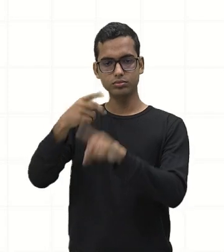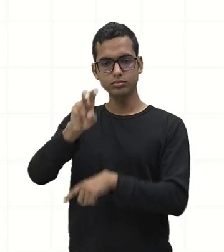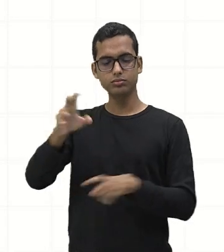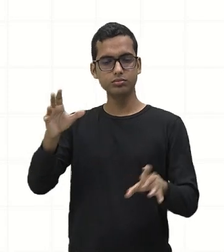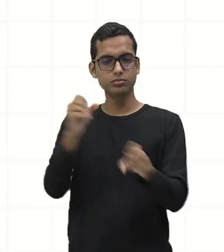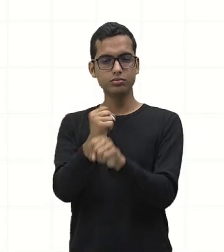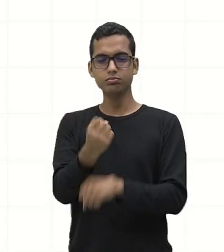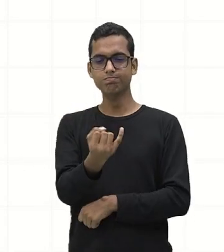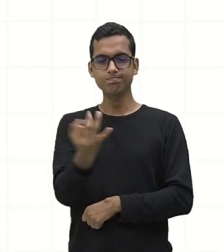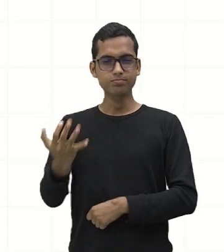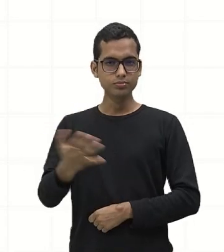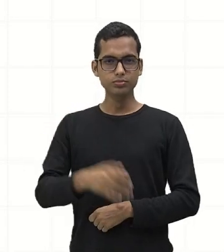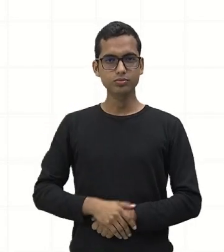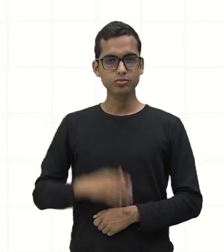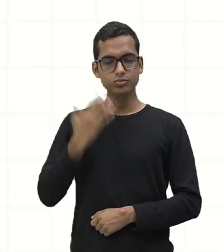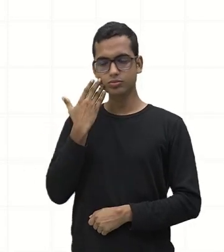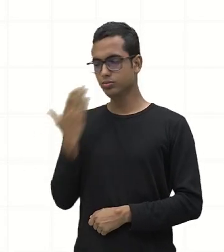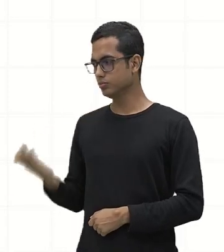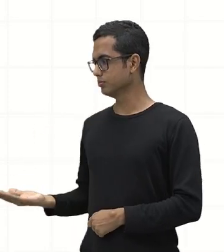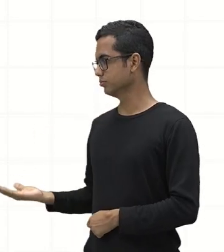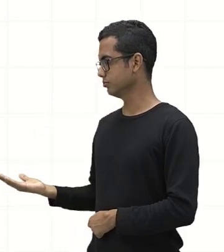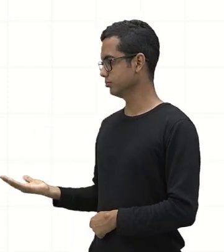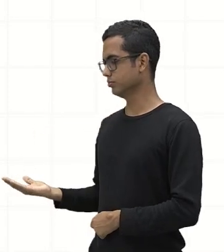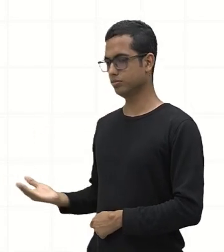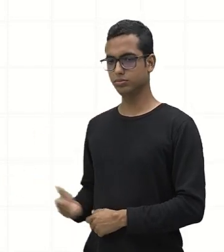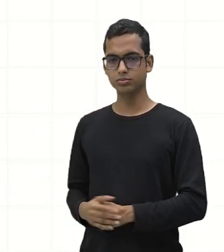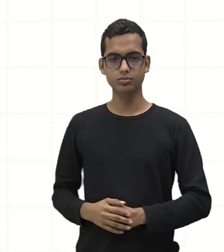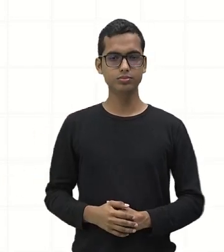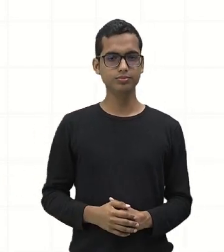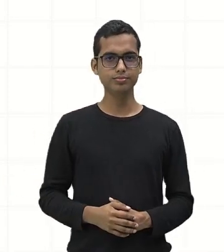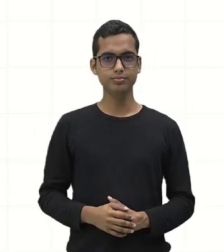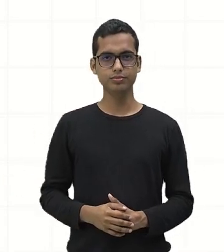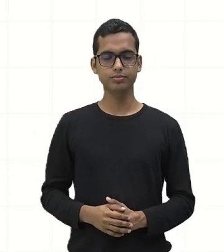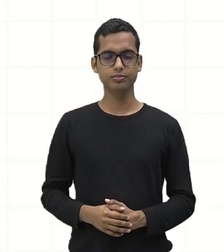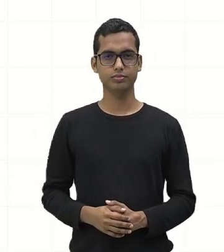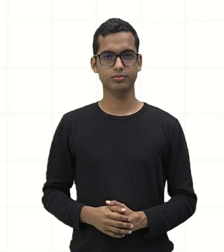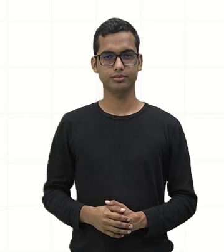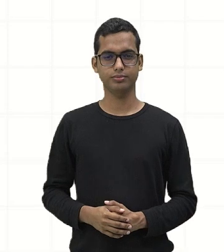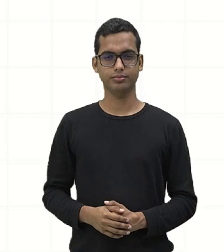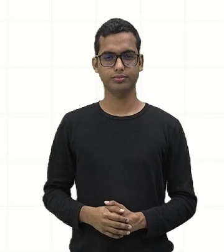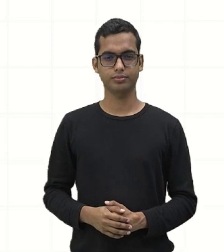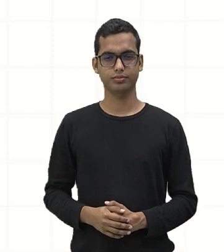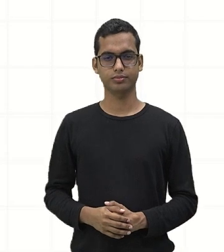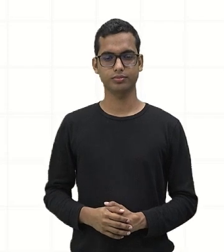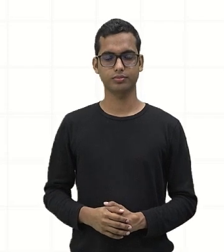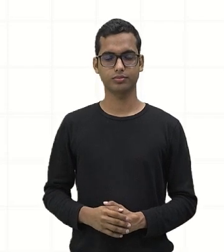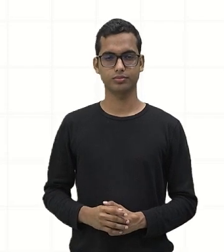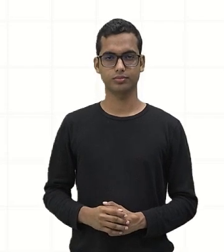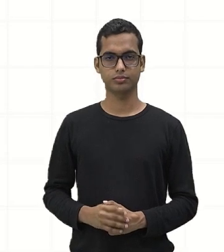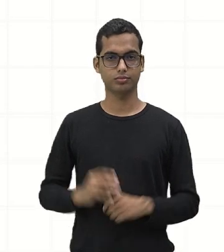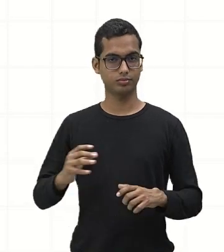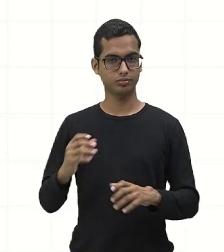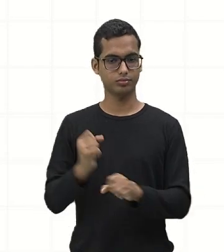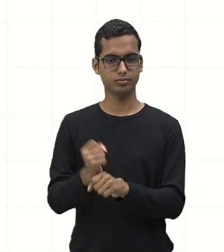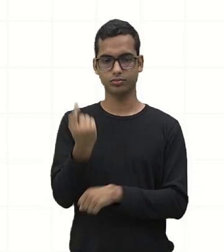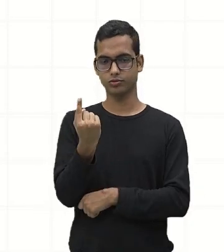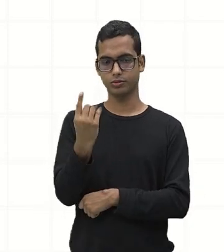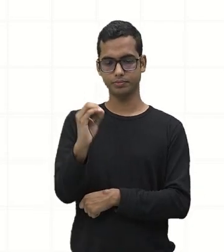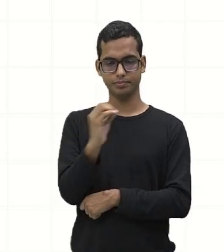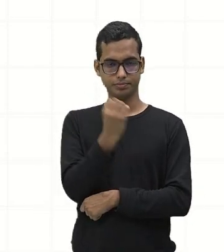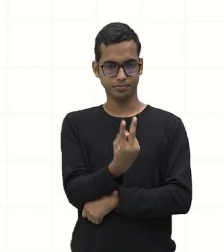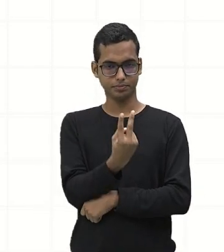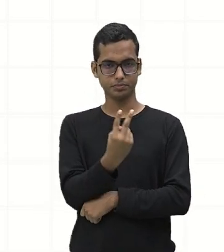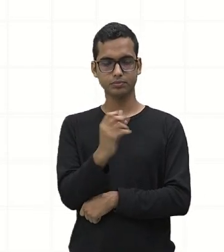e somar os expoentes. 2 mais 3 é 5, mais 5, 10. 2 elevado à